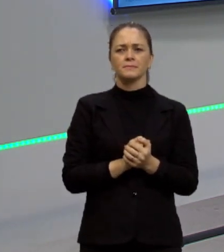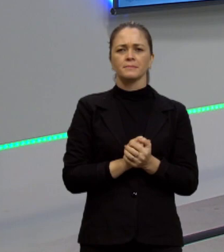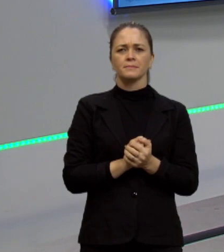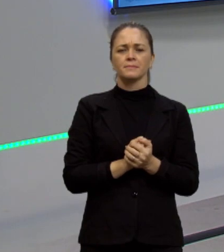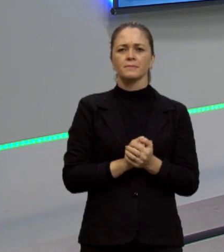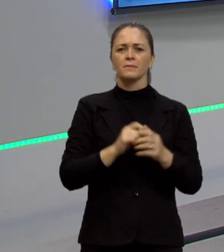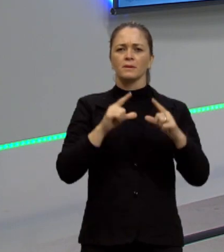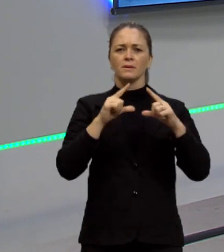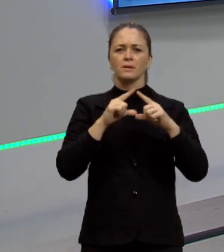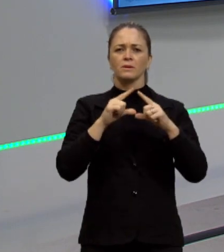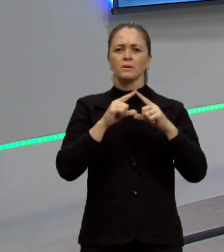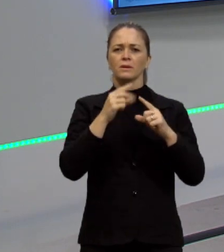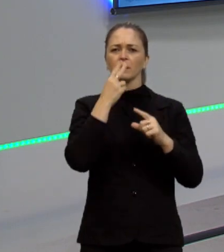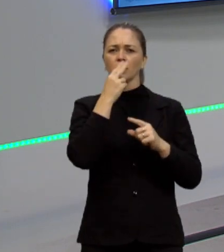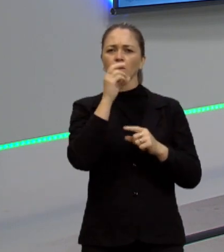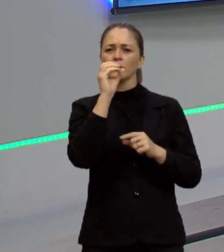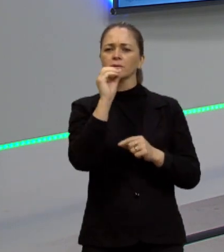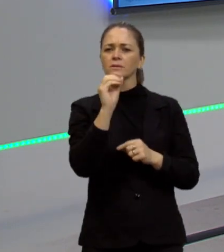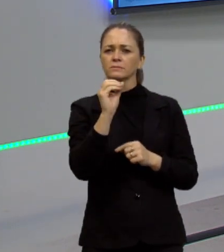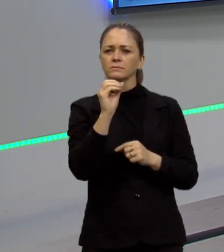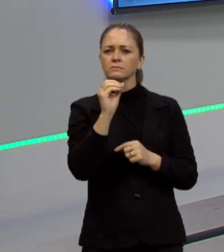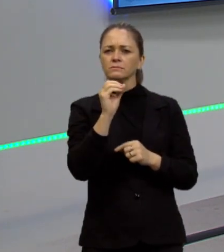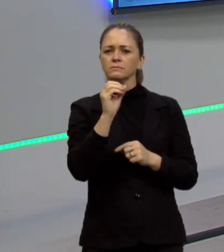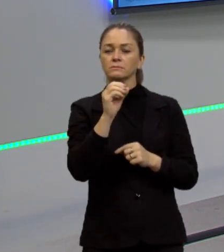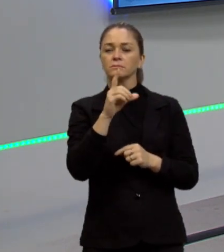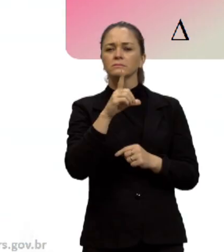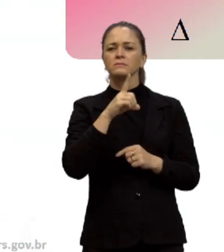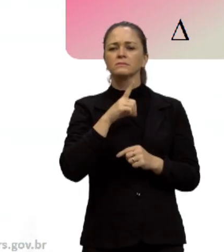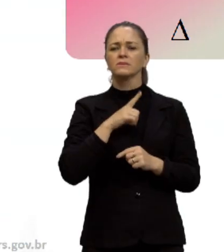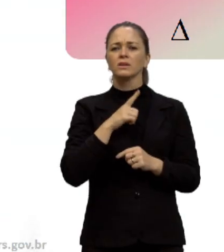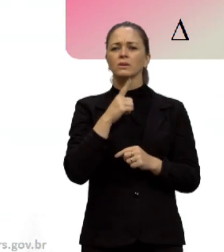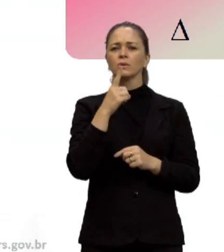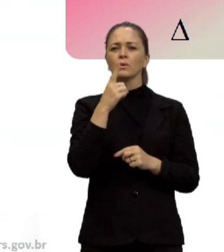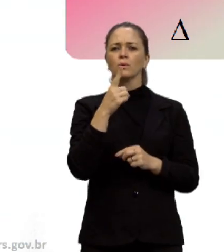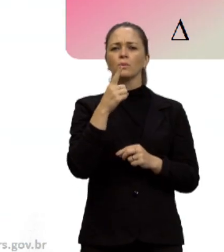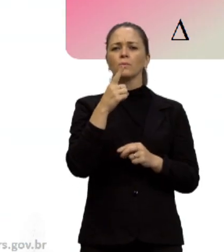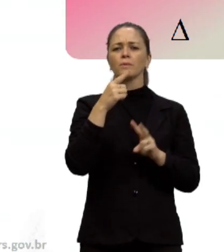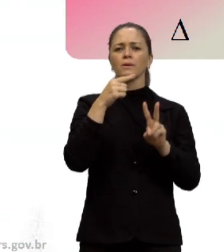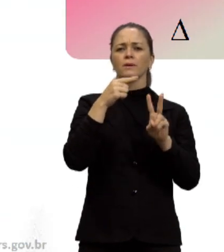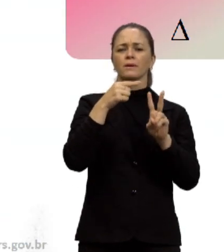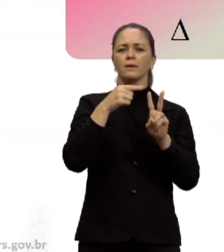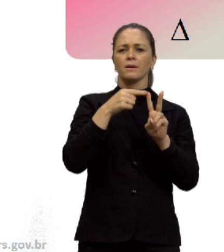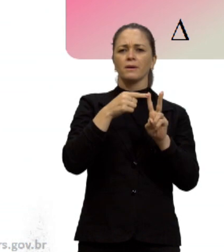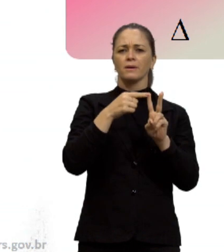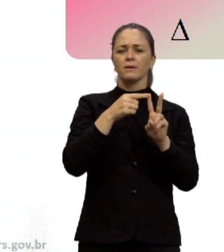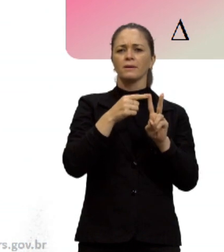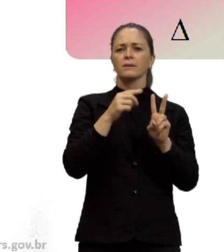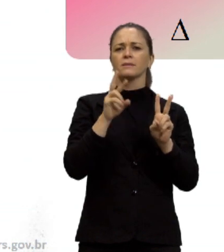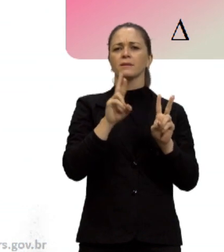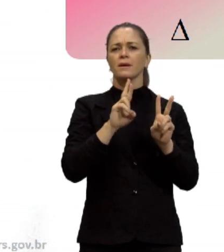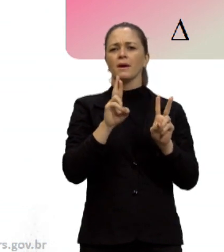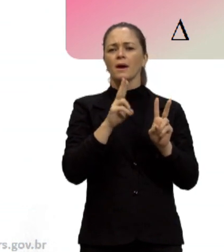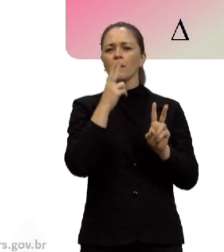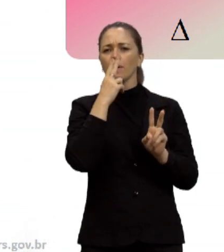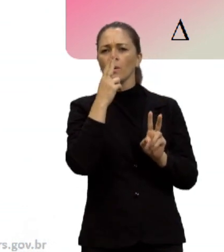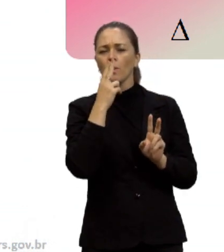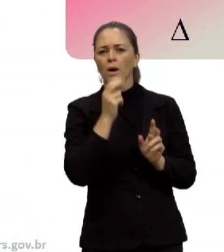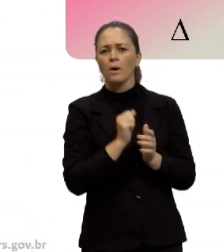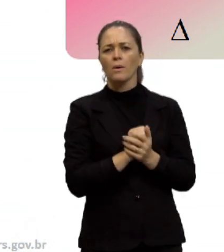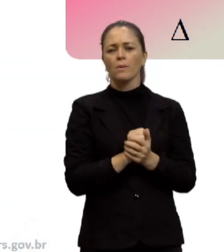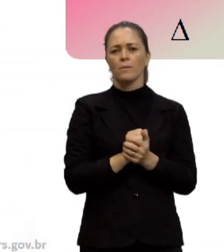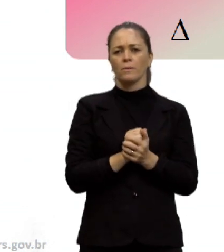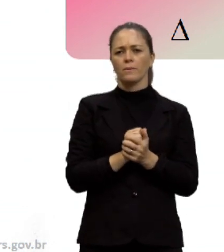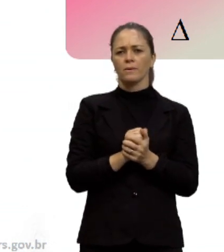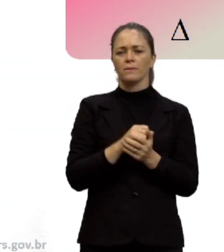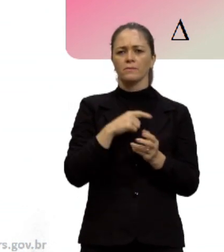Quando o delta é igual a zero, o que, que nós temos? Raízes reais e iguais, ou seja, encontrei